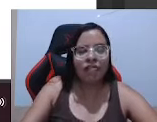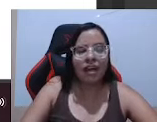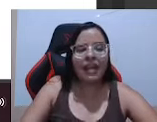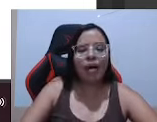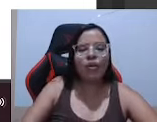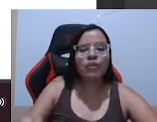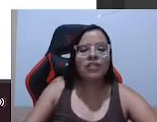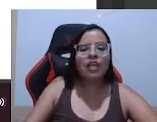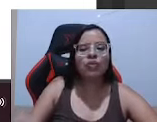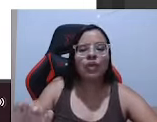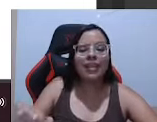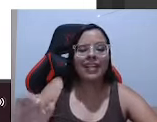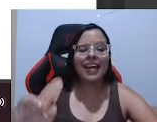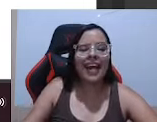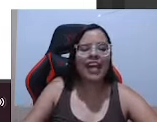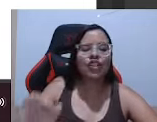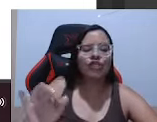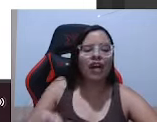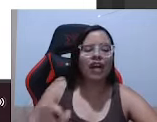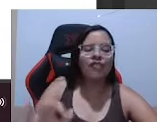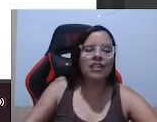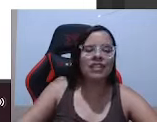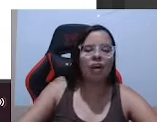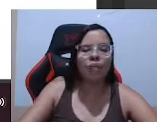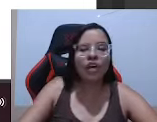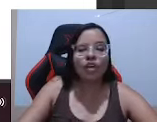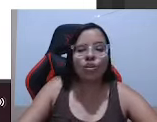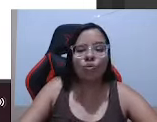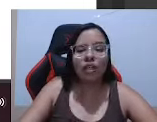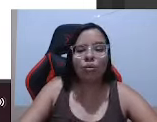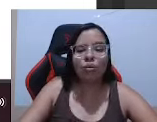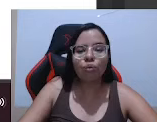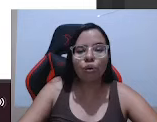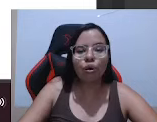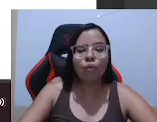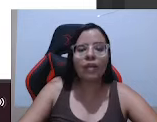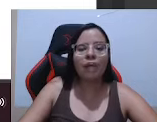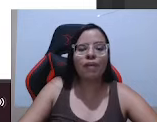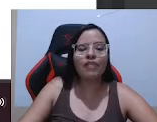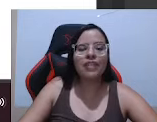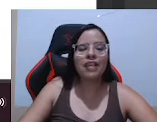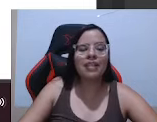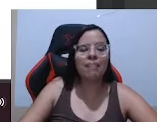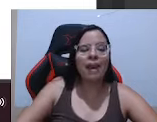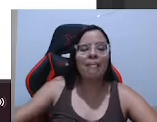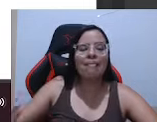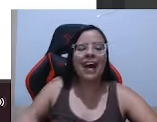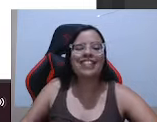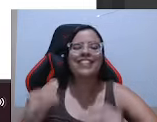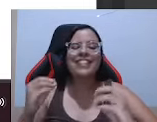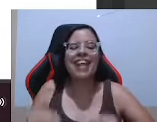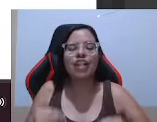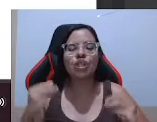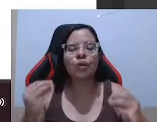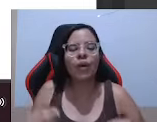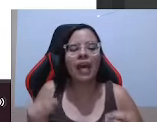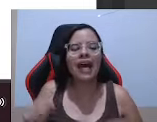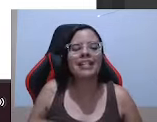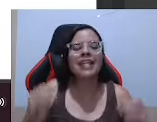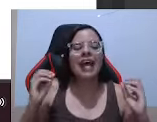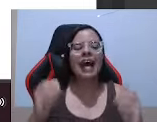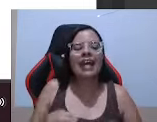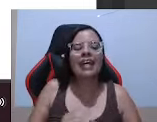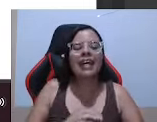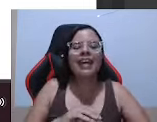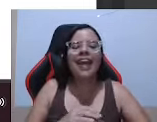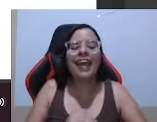40, vai dar R$ 880 de vale-refeição. Juntando tudo, dá para você receber mais de